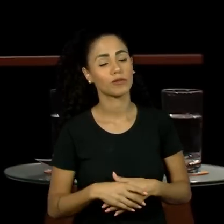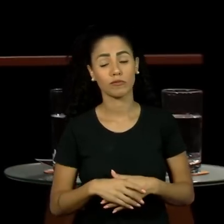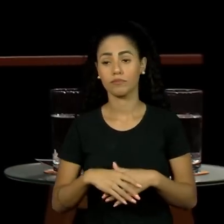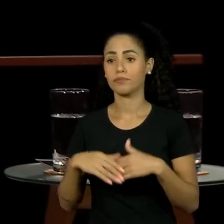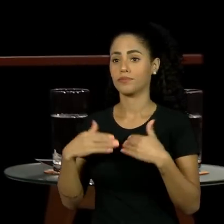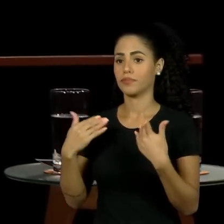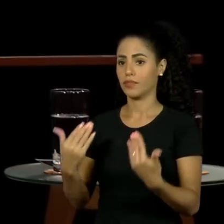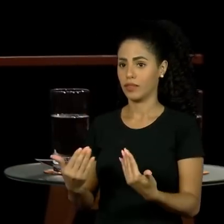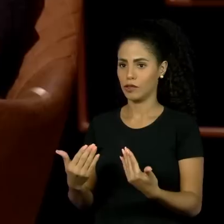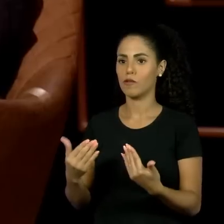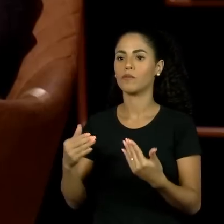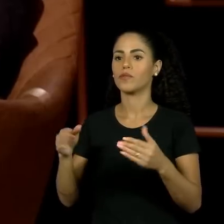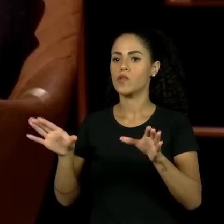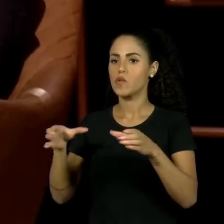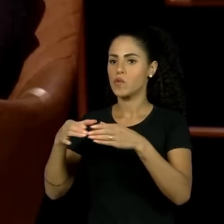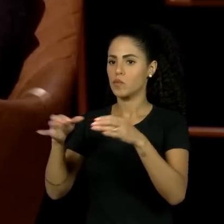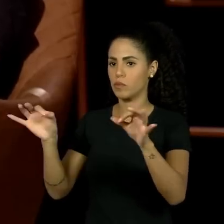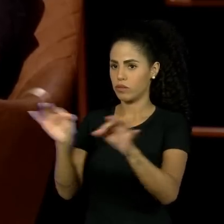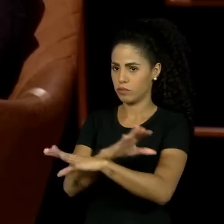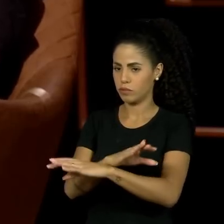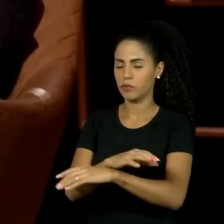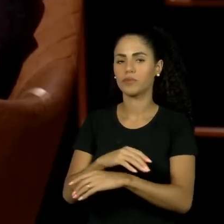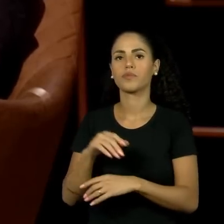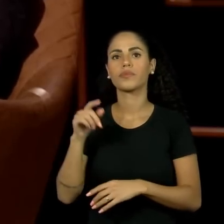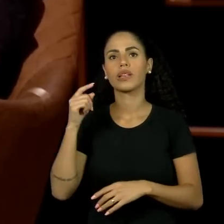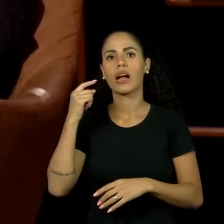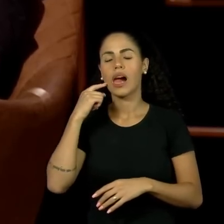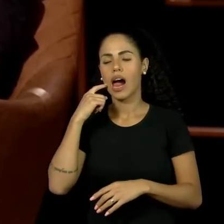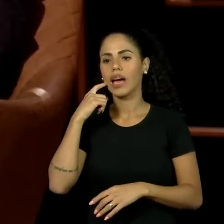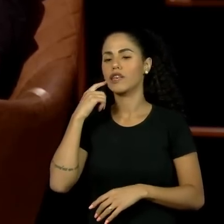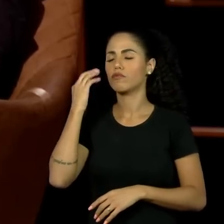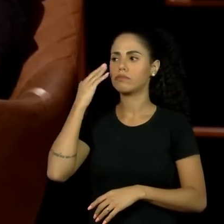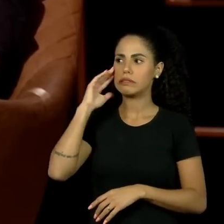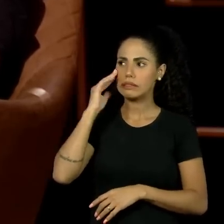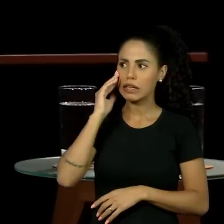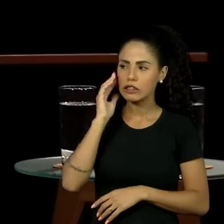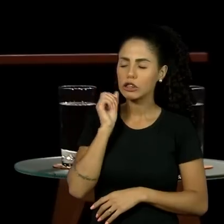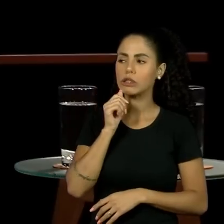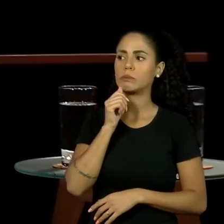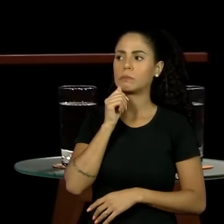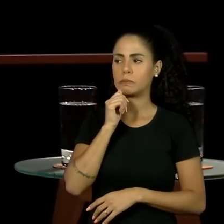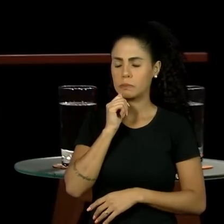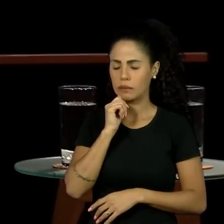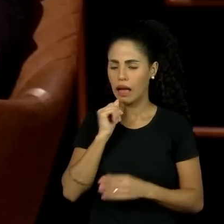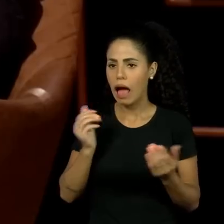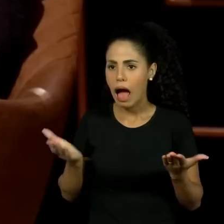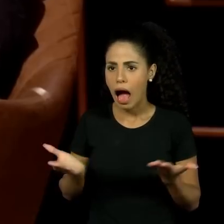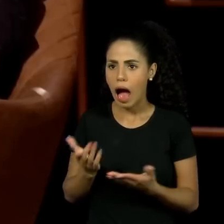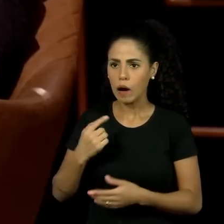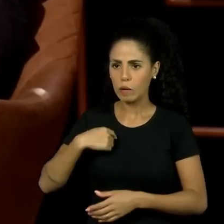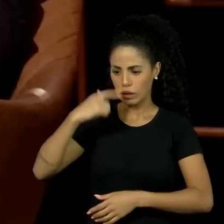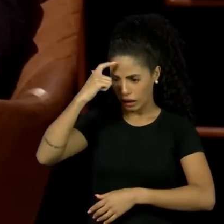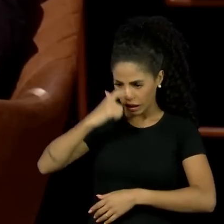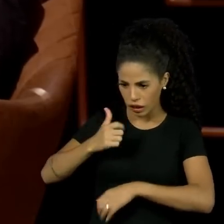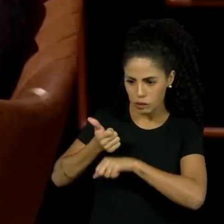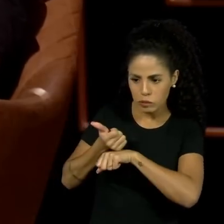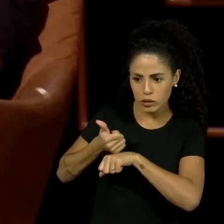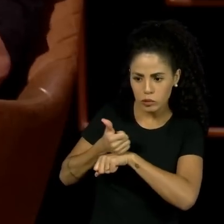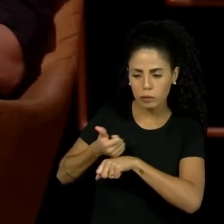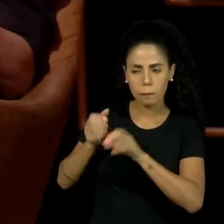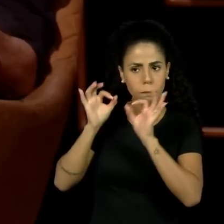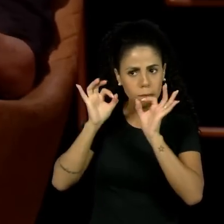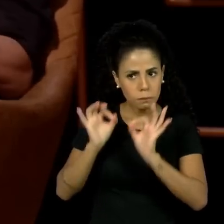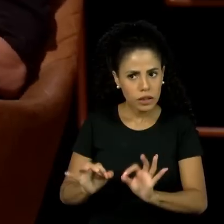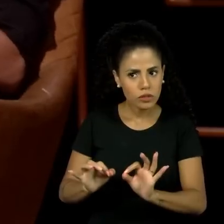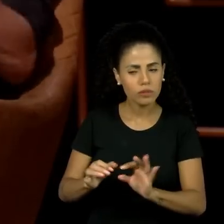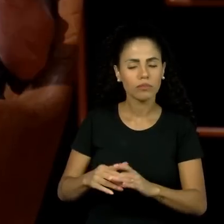acabou o Chorus Line, daí caiu a ficha. Agora você virou ator na praça.